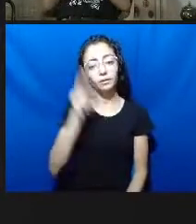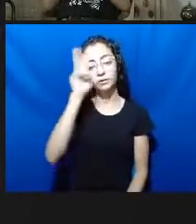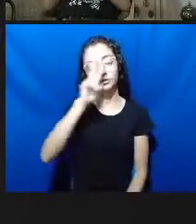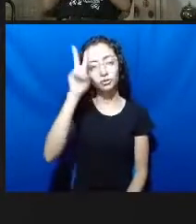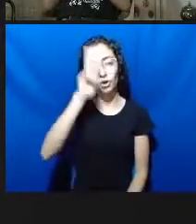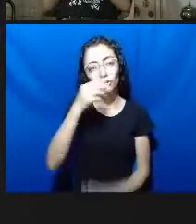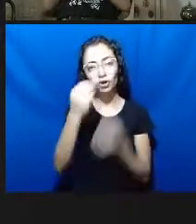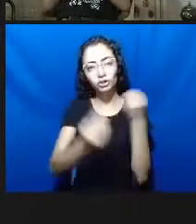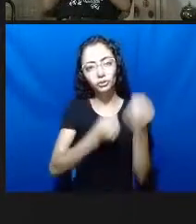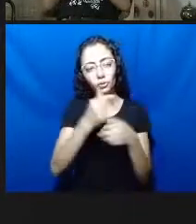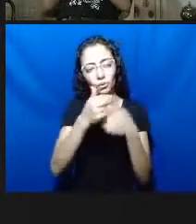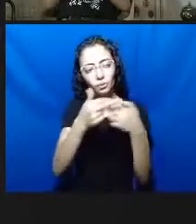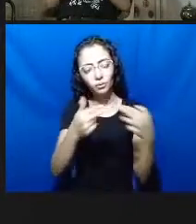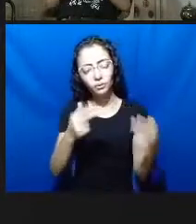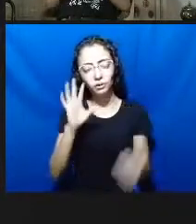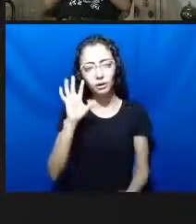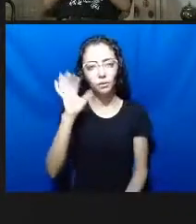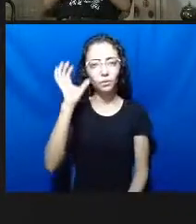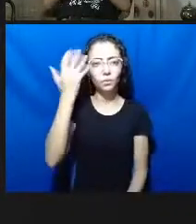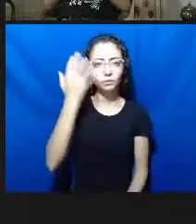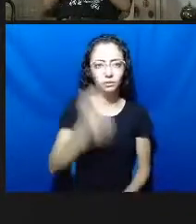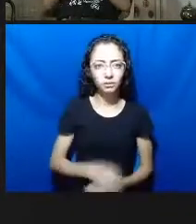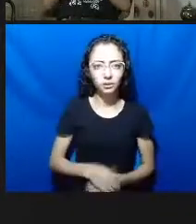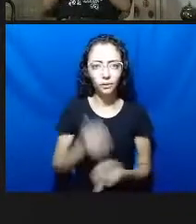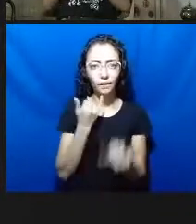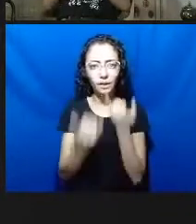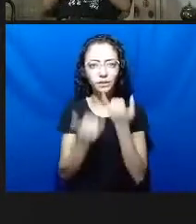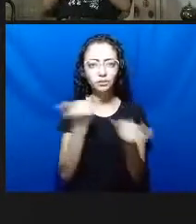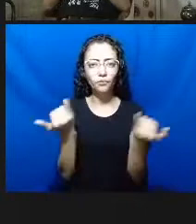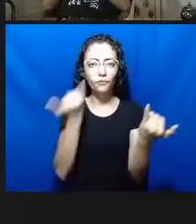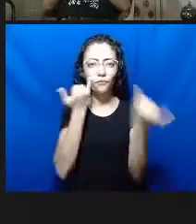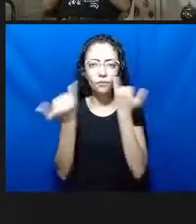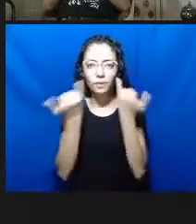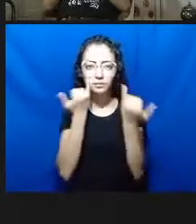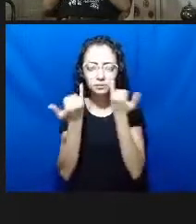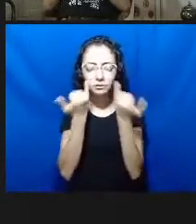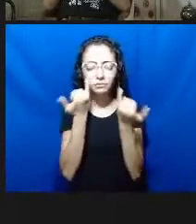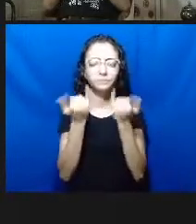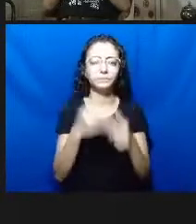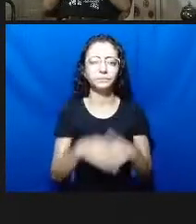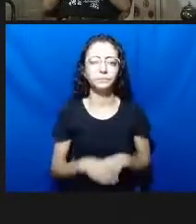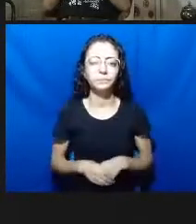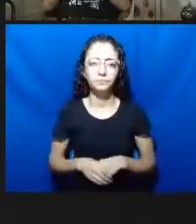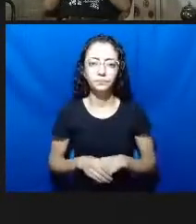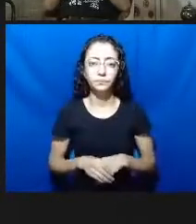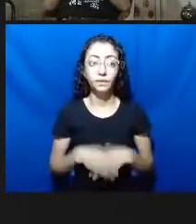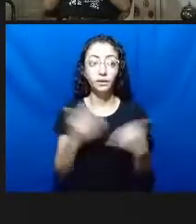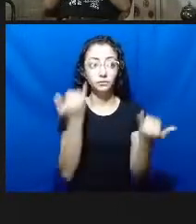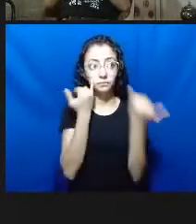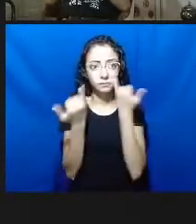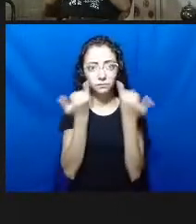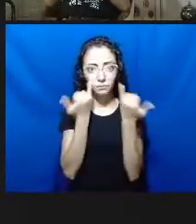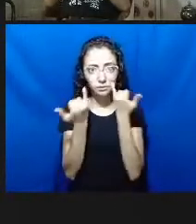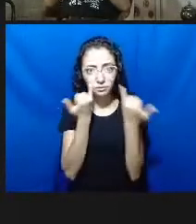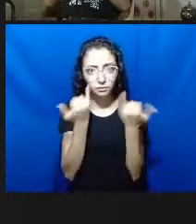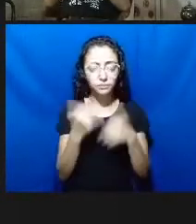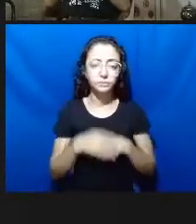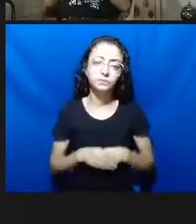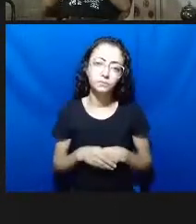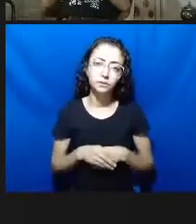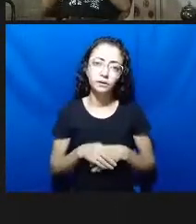né? Embora haja uma notícia dessa situação. E essa notícia, ela é a notícia em